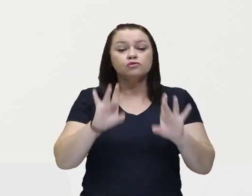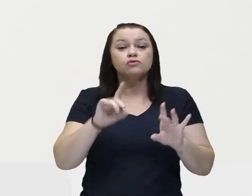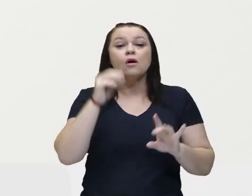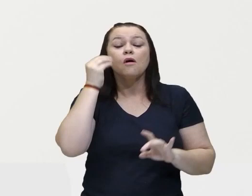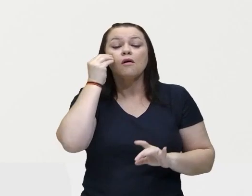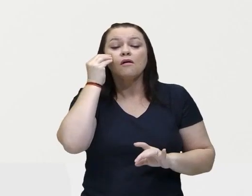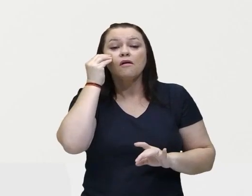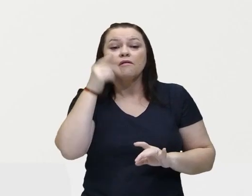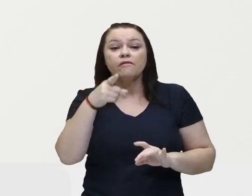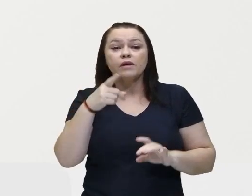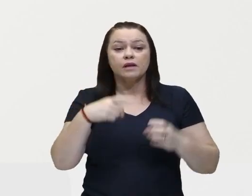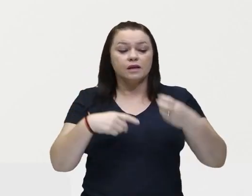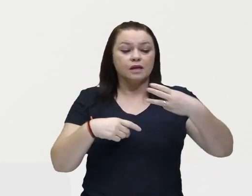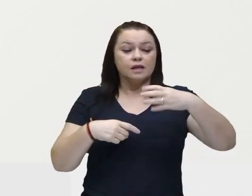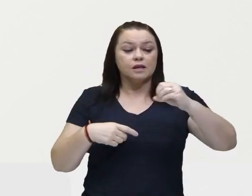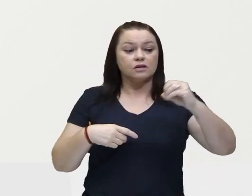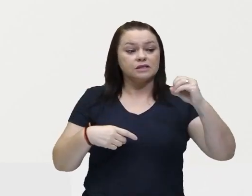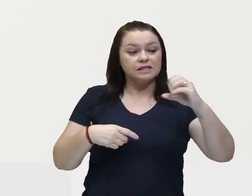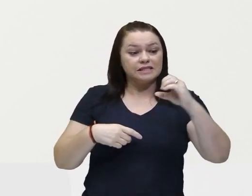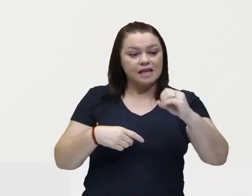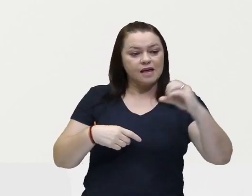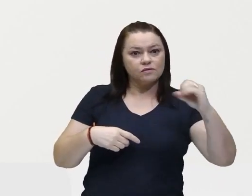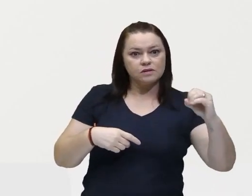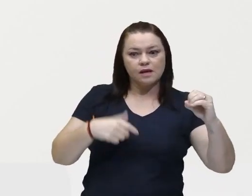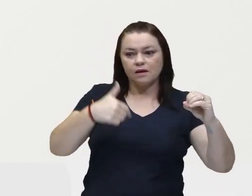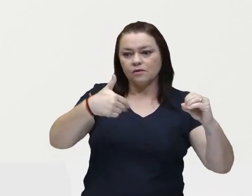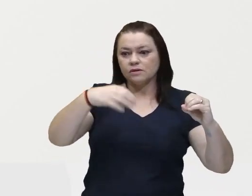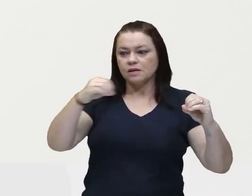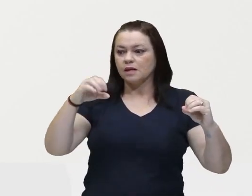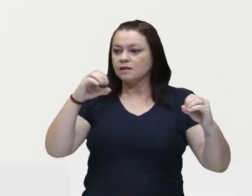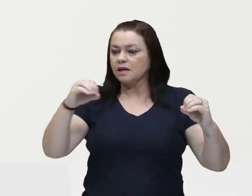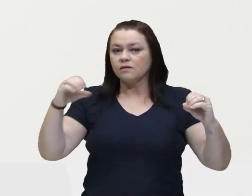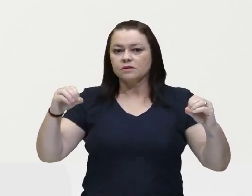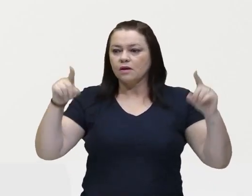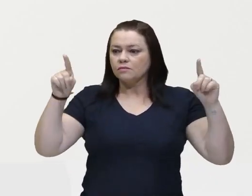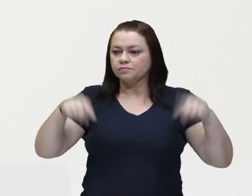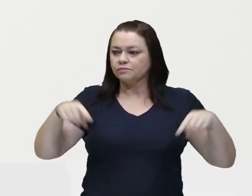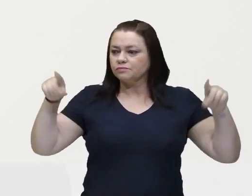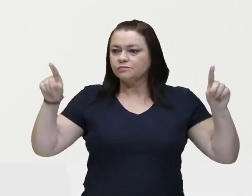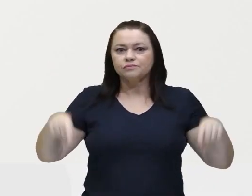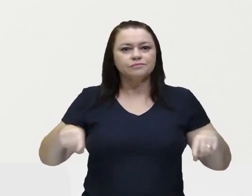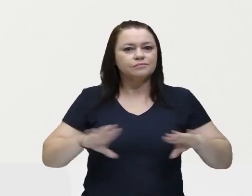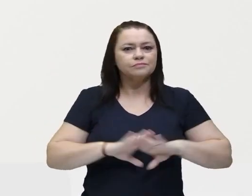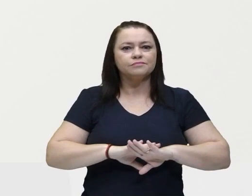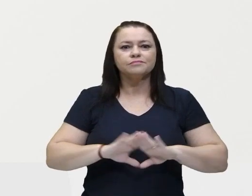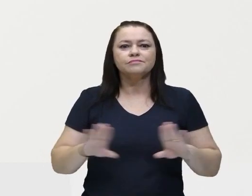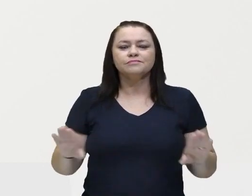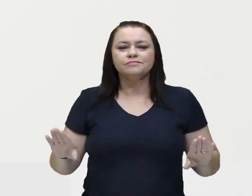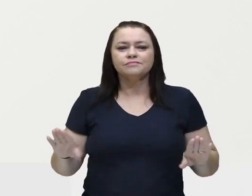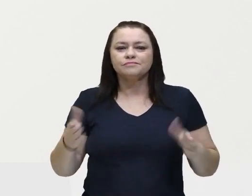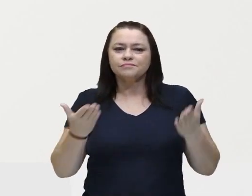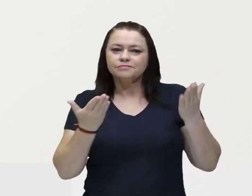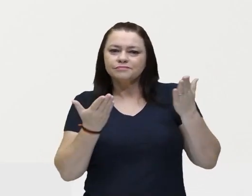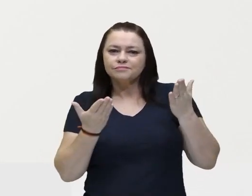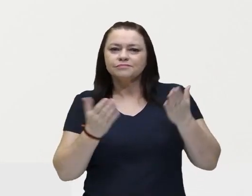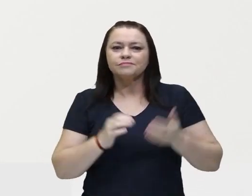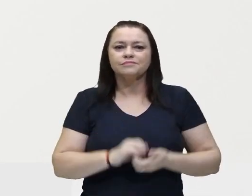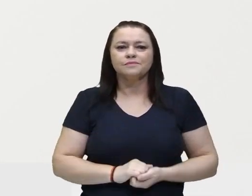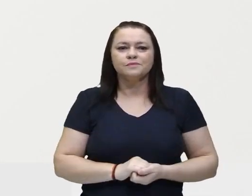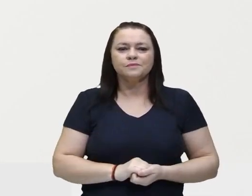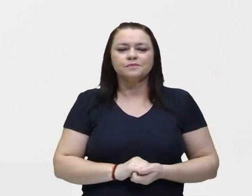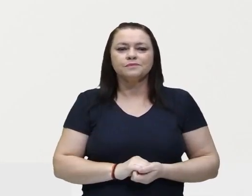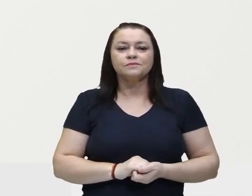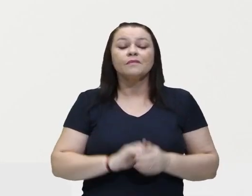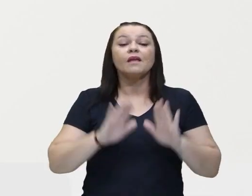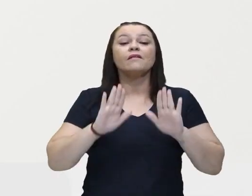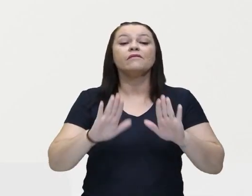o quê? Cancelar os zeros. Ó. Um zero daqui, cancela com um do 300. Mais um zero, cancela outro. O que